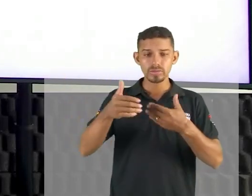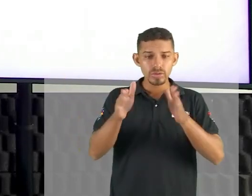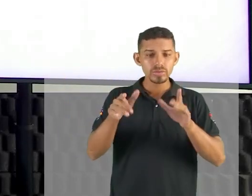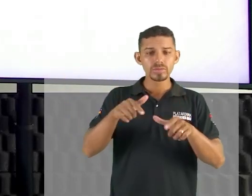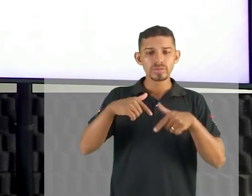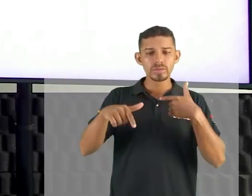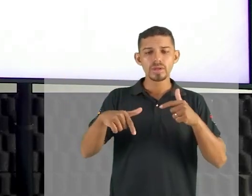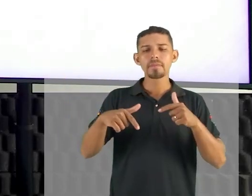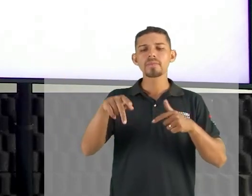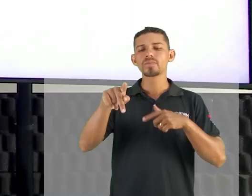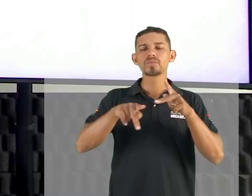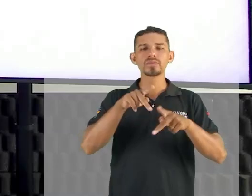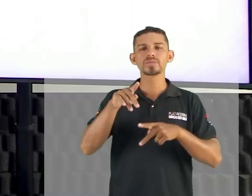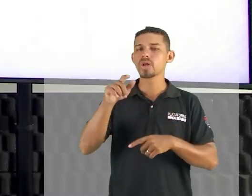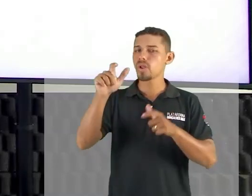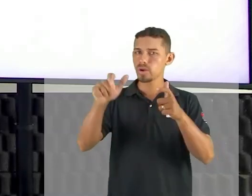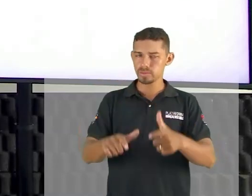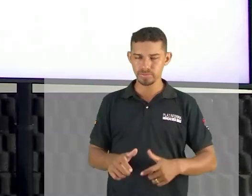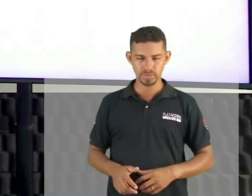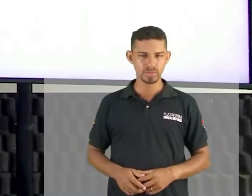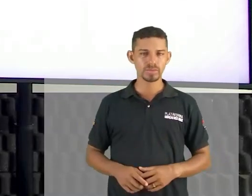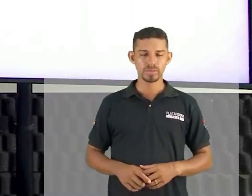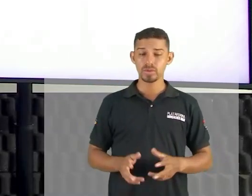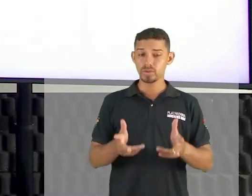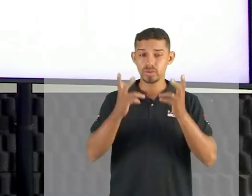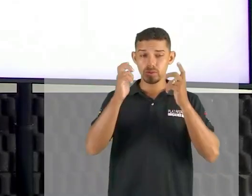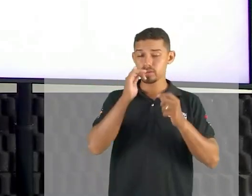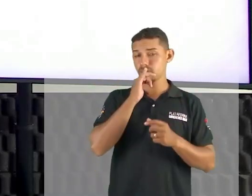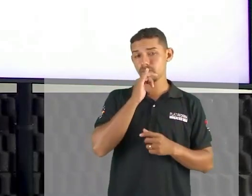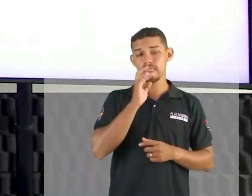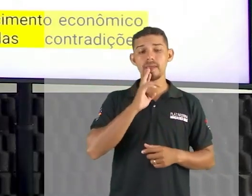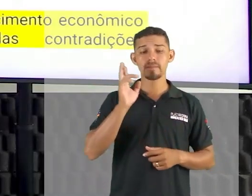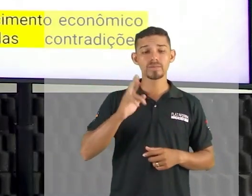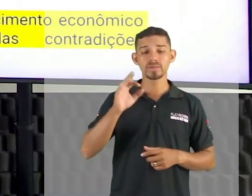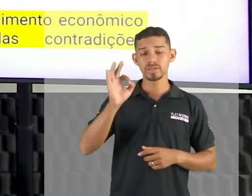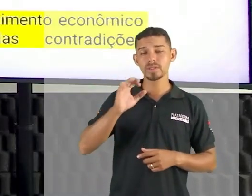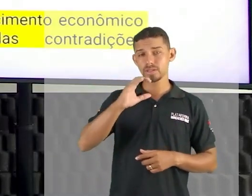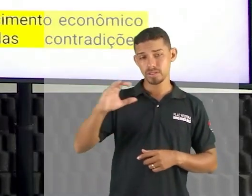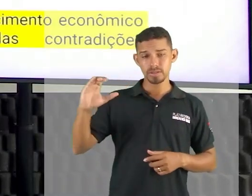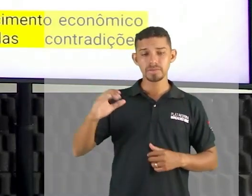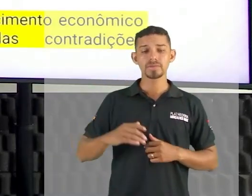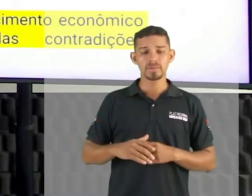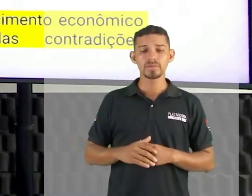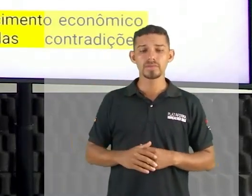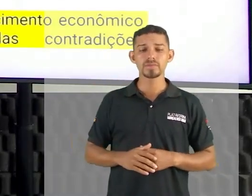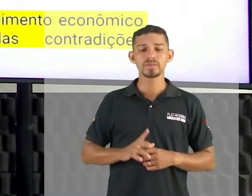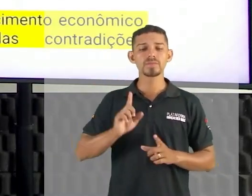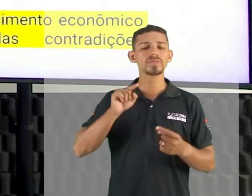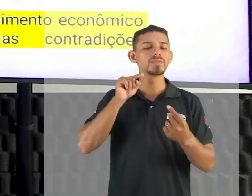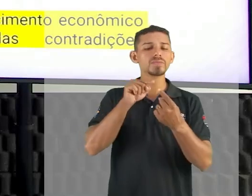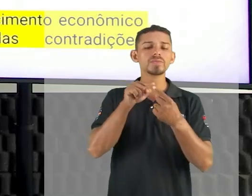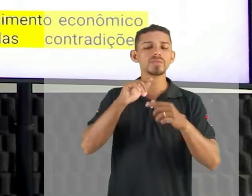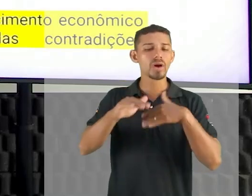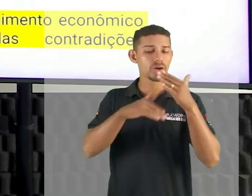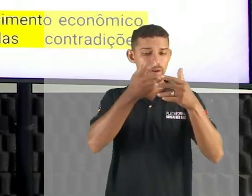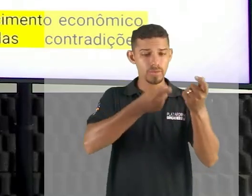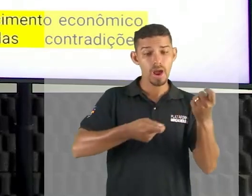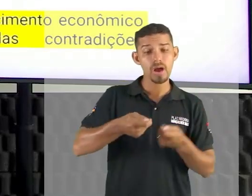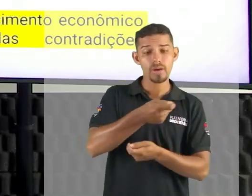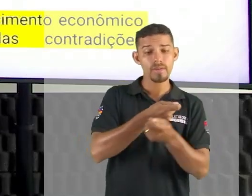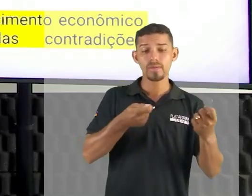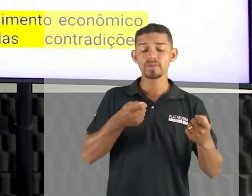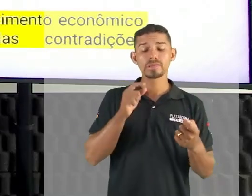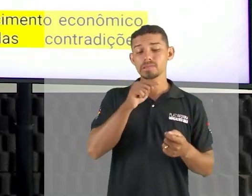de trabalho para a população local. Então, logo a gente vai perceber, gente, que a resposta certa é a letra C, que enfatiza que o crescimento